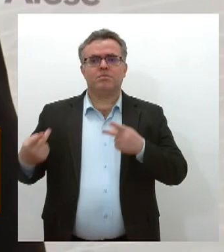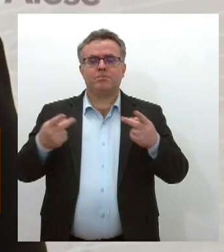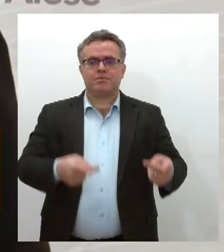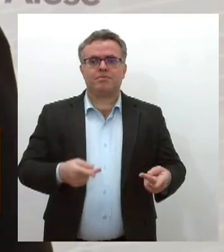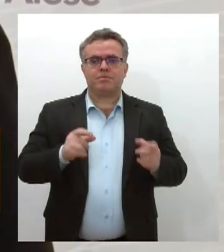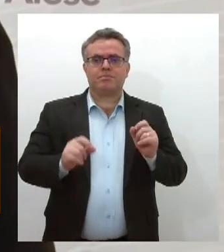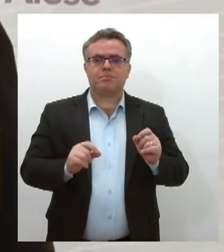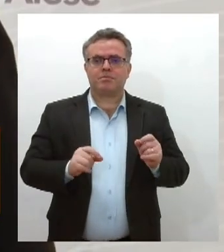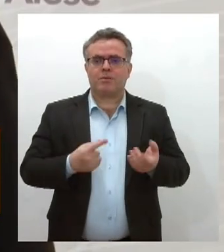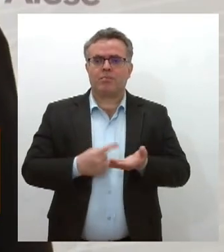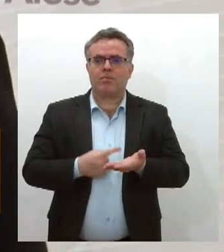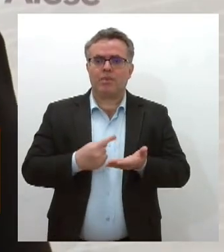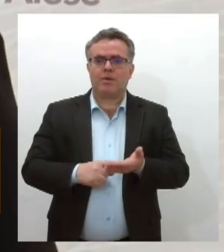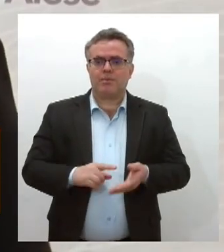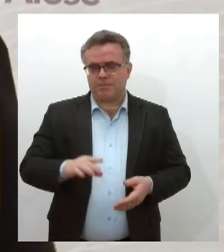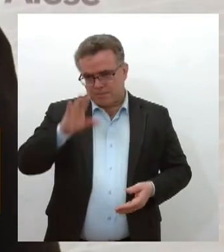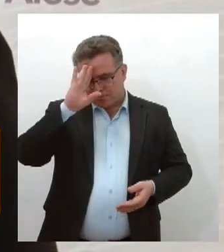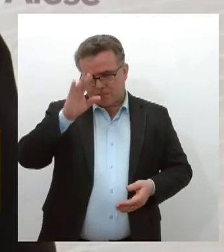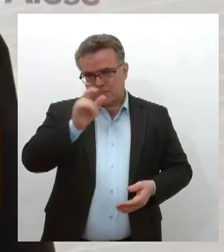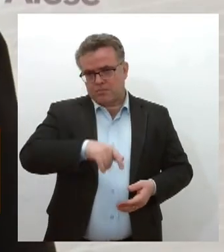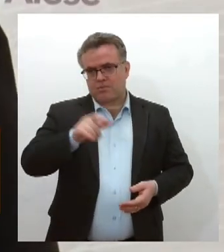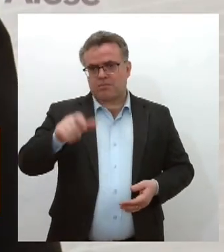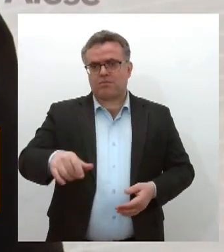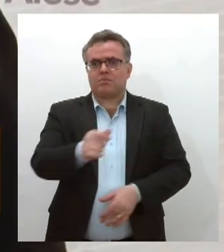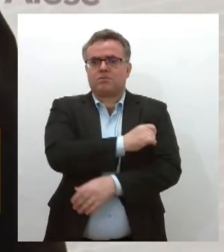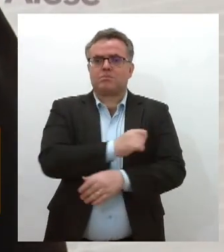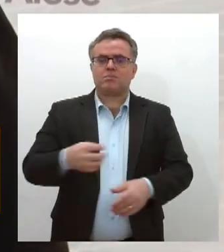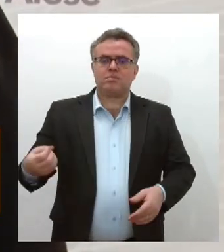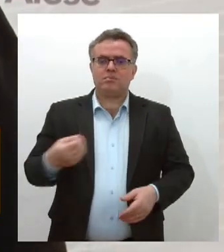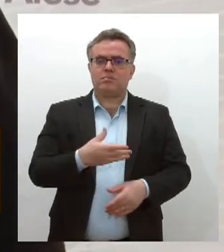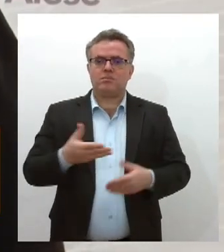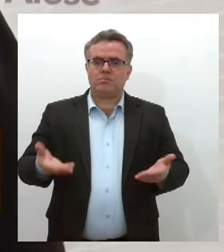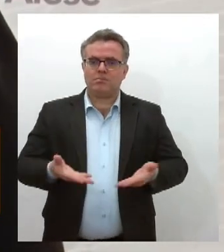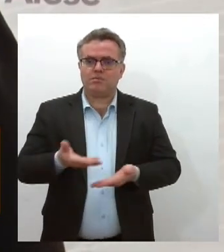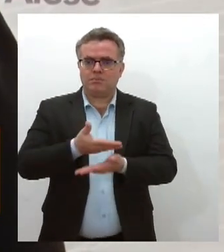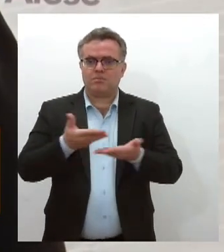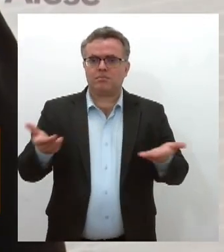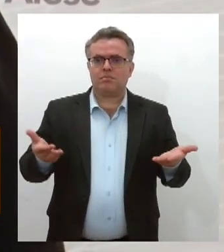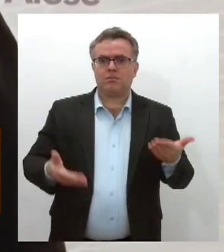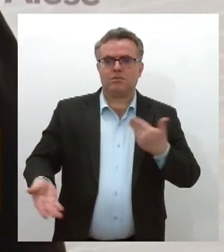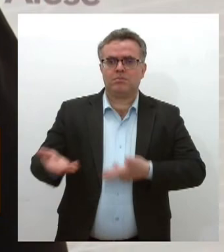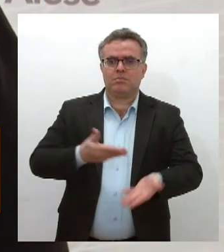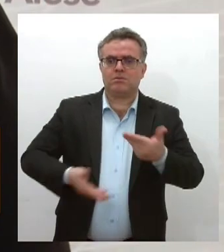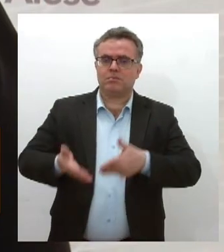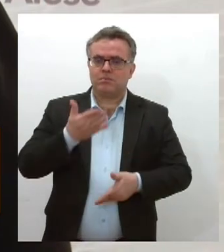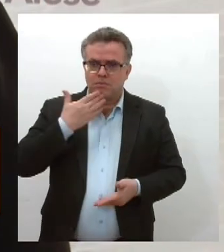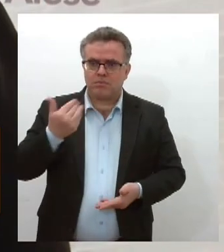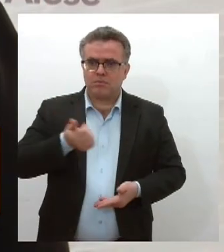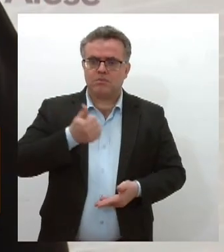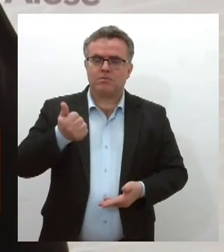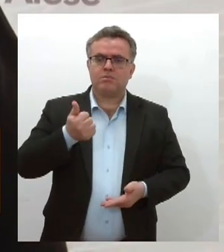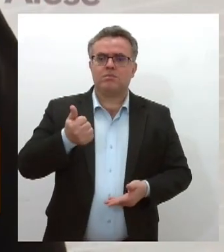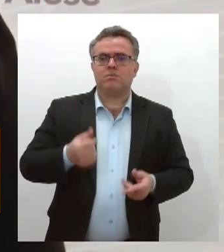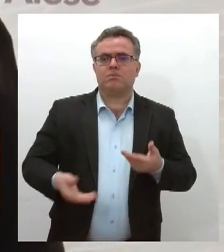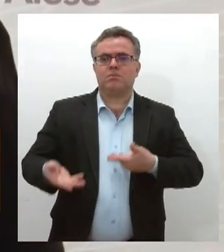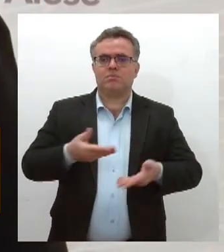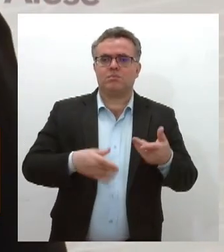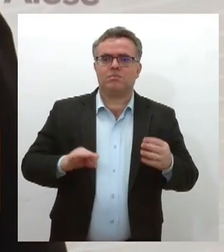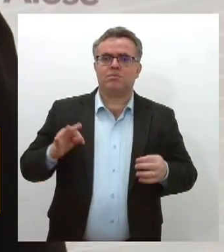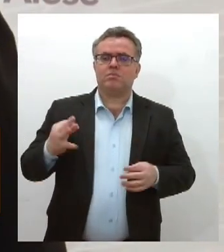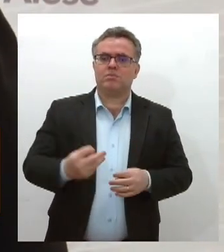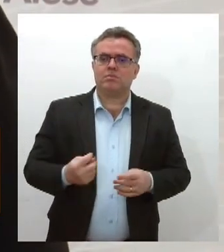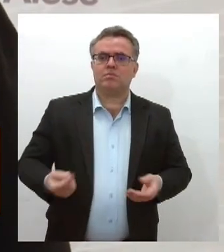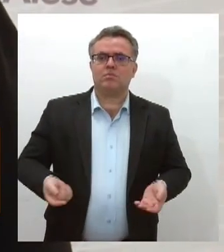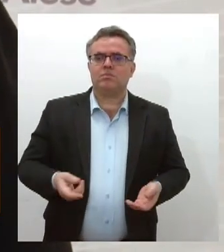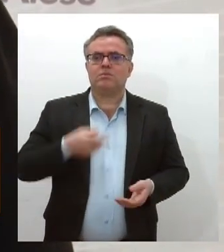que, principalmente os estudantes dessa nova geração, interajam melhor com a história do Legislativo, com os nossos deputados,